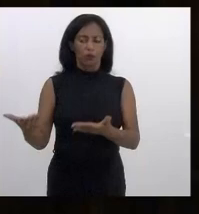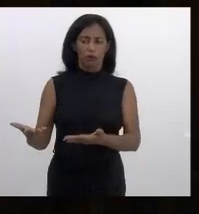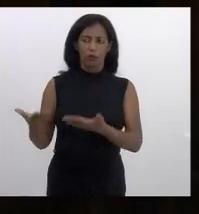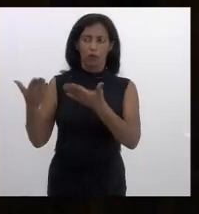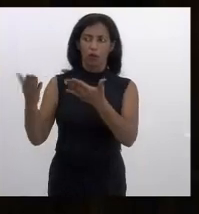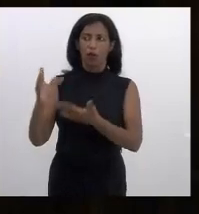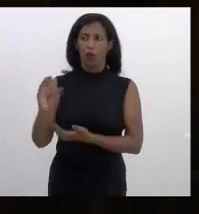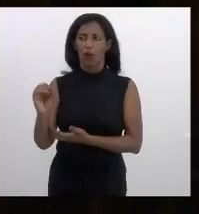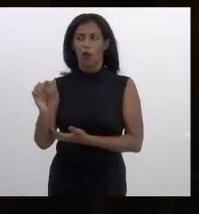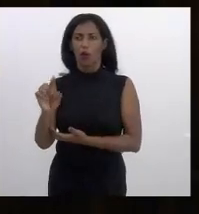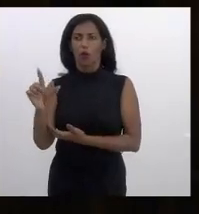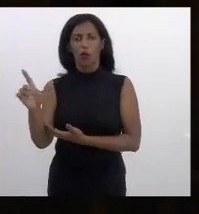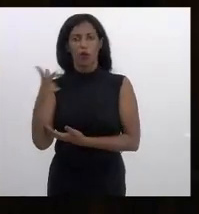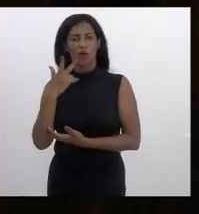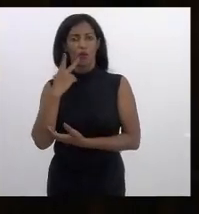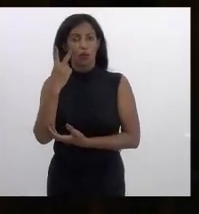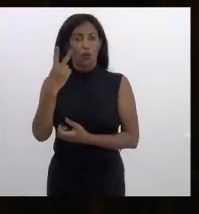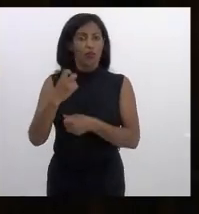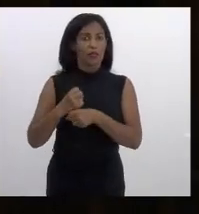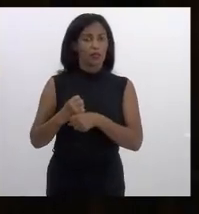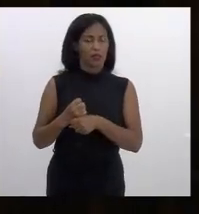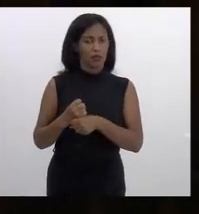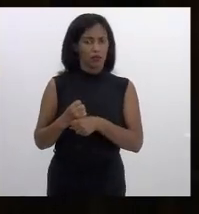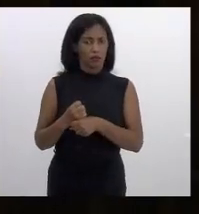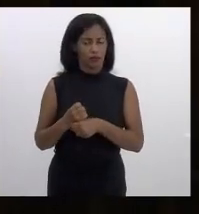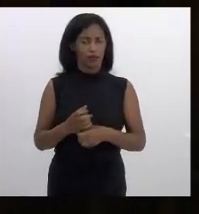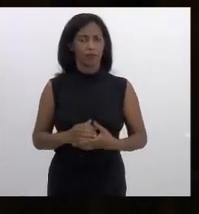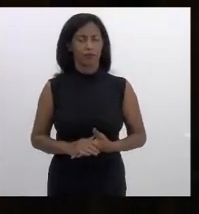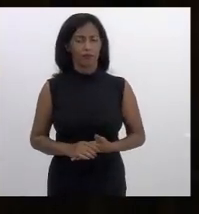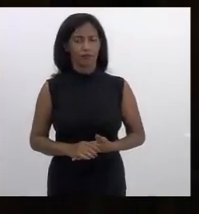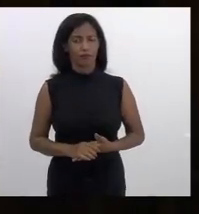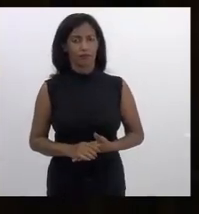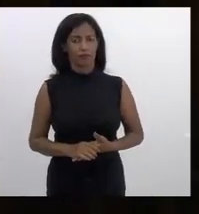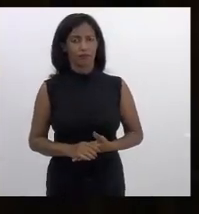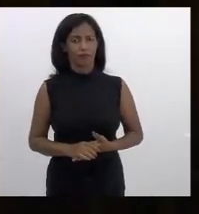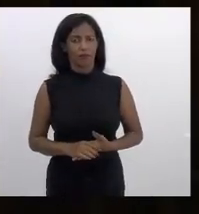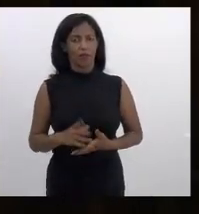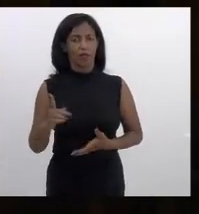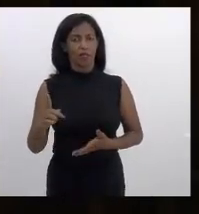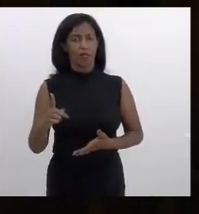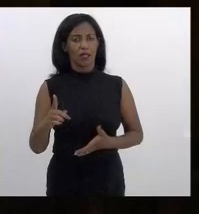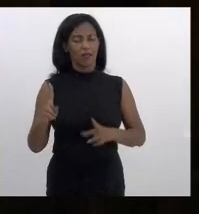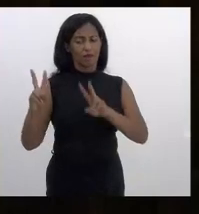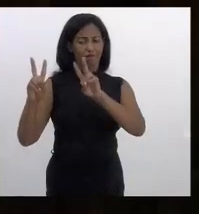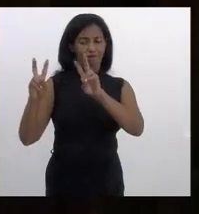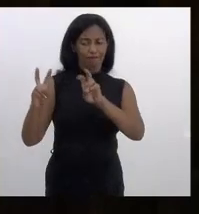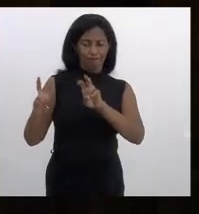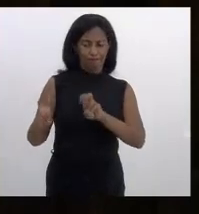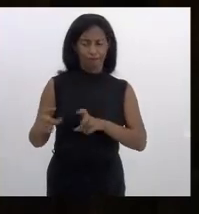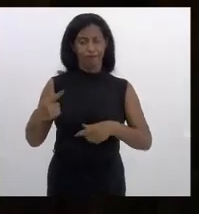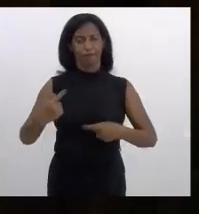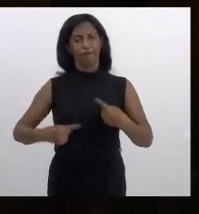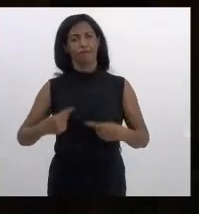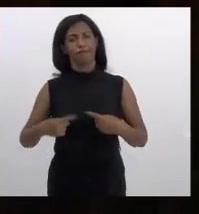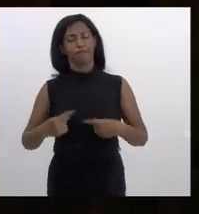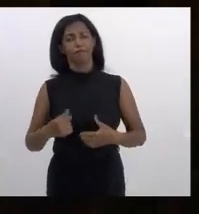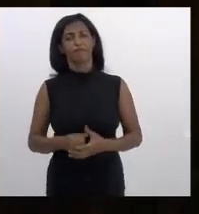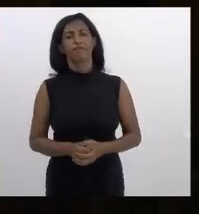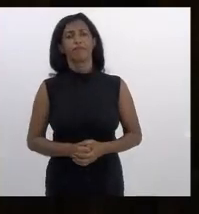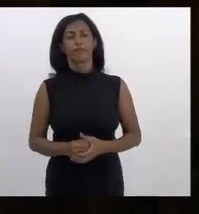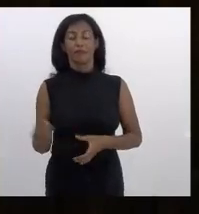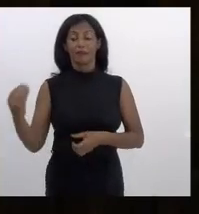abre Coronel falou são quase dois anos tá que essas matérias estão sendo discutidas